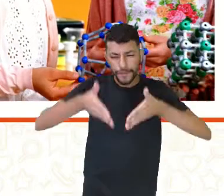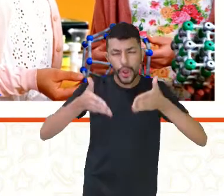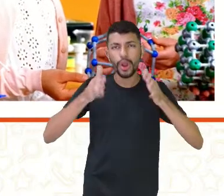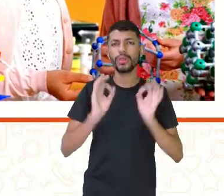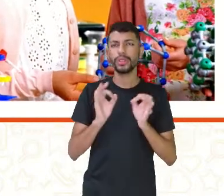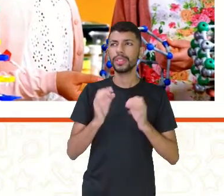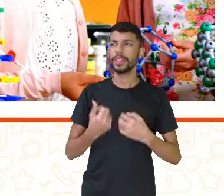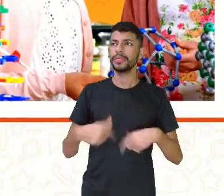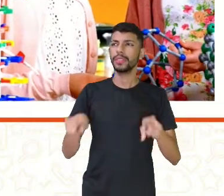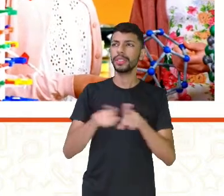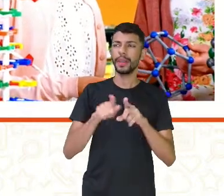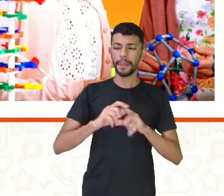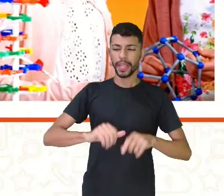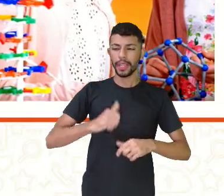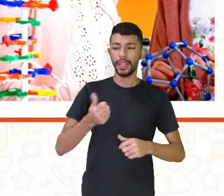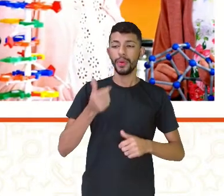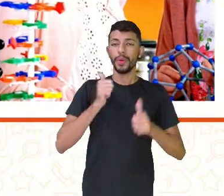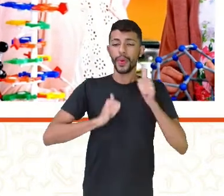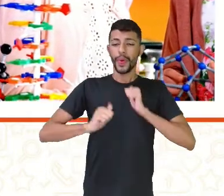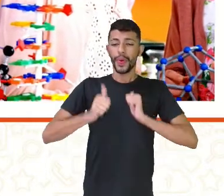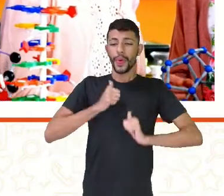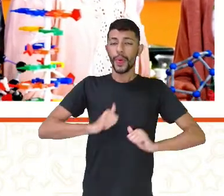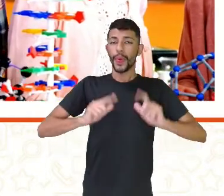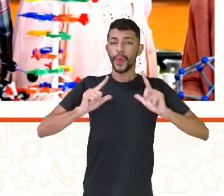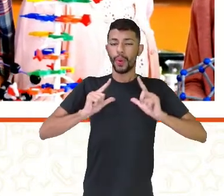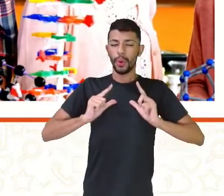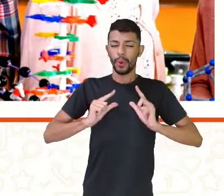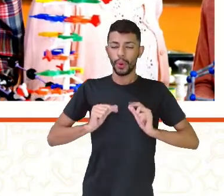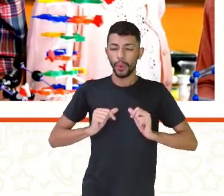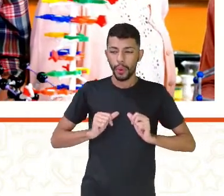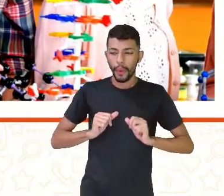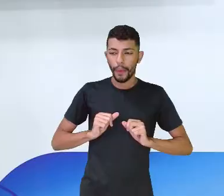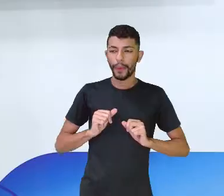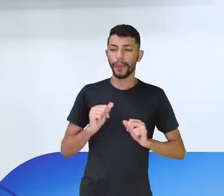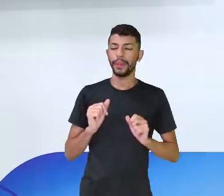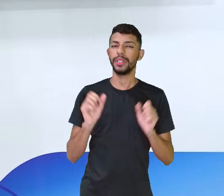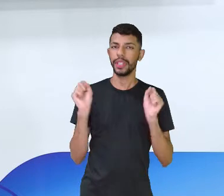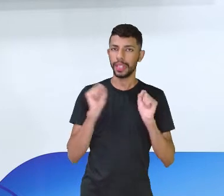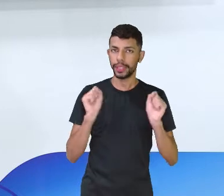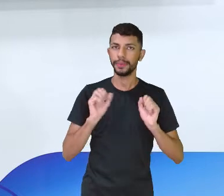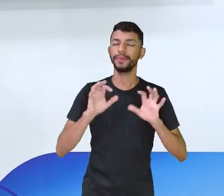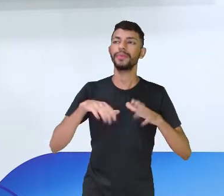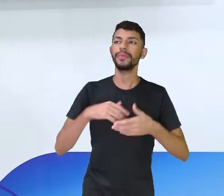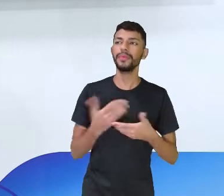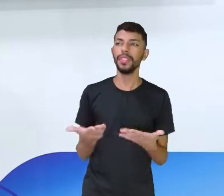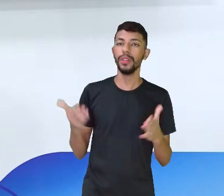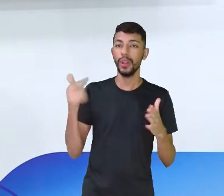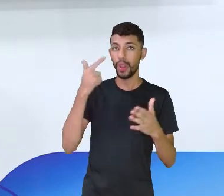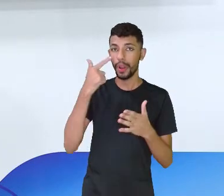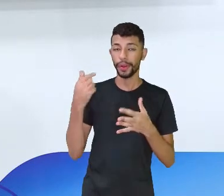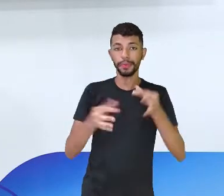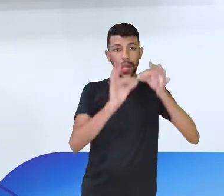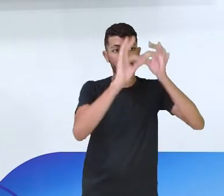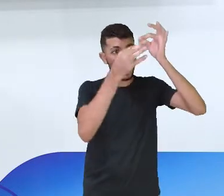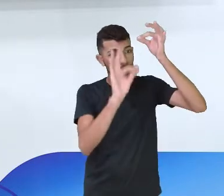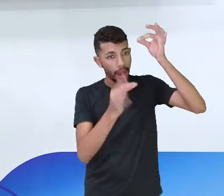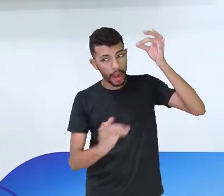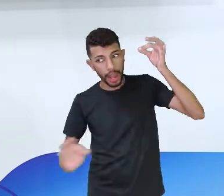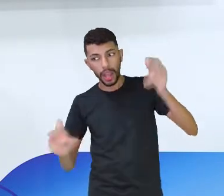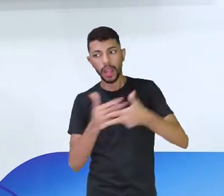né? Diminui a ansiedade em situações de estresse. Então, veja, até agora, o tanto de coisas que a gente trouxe